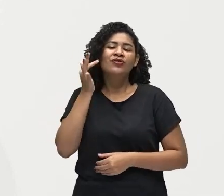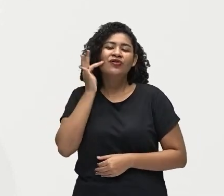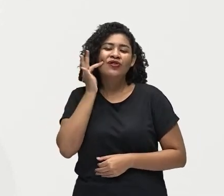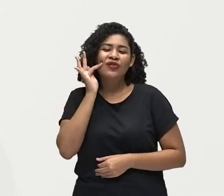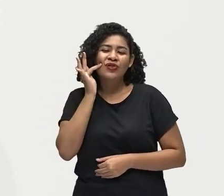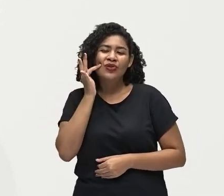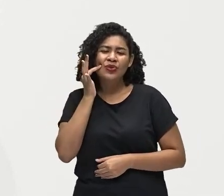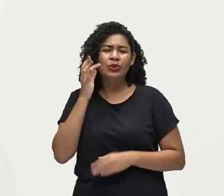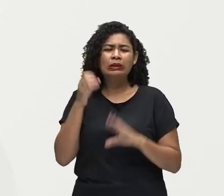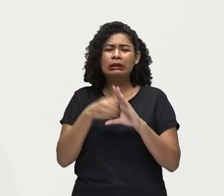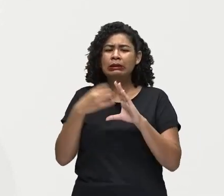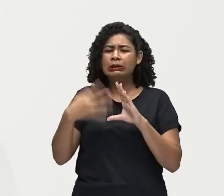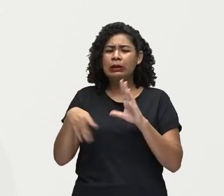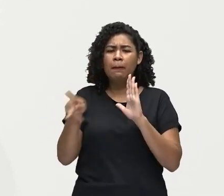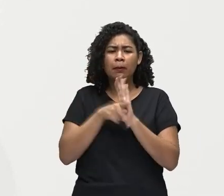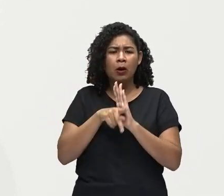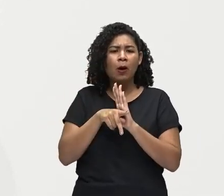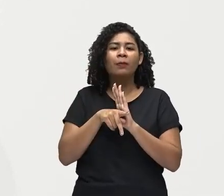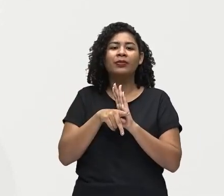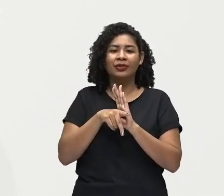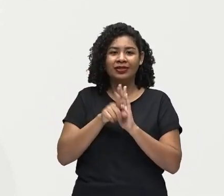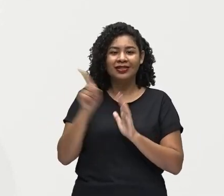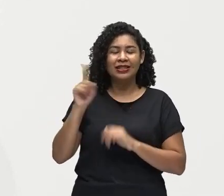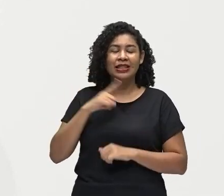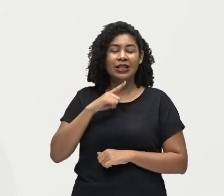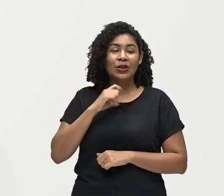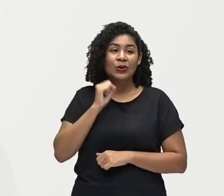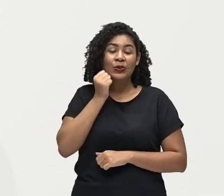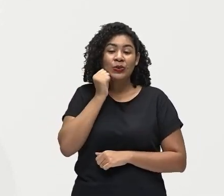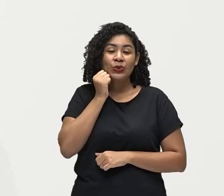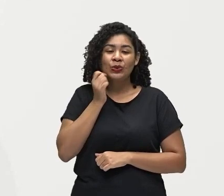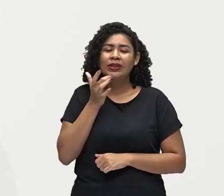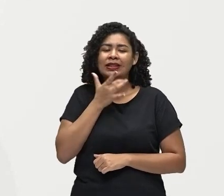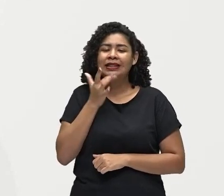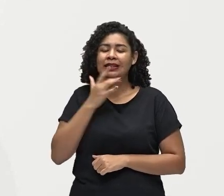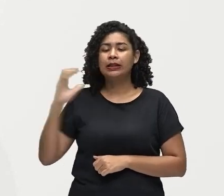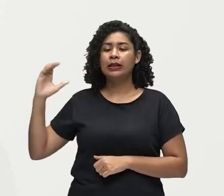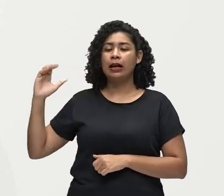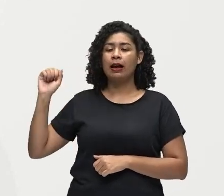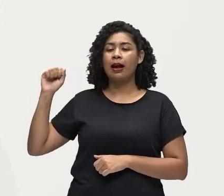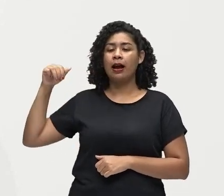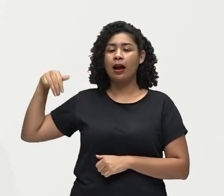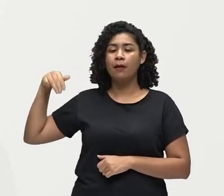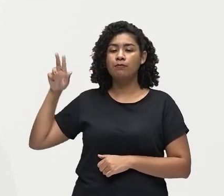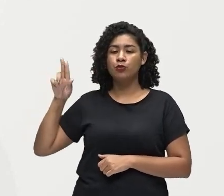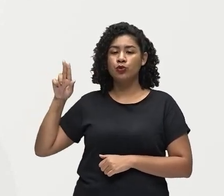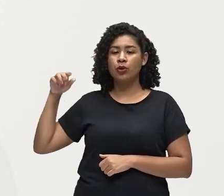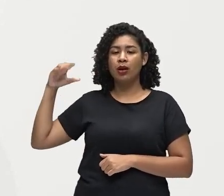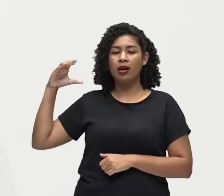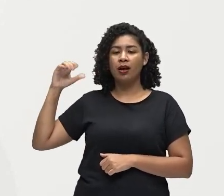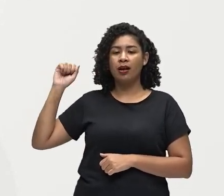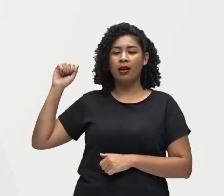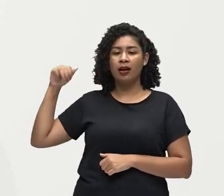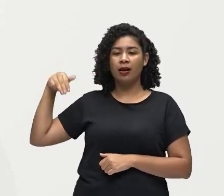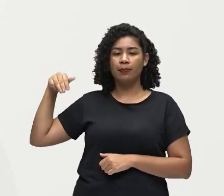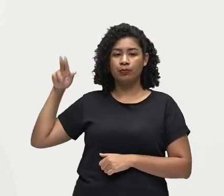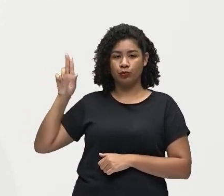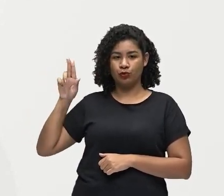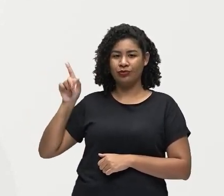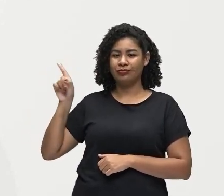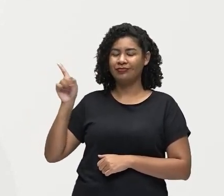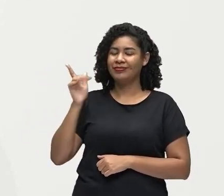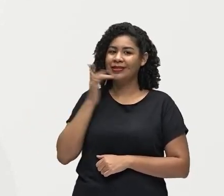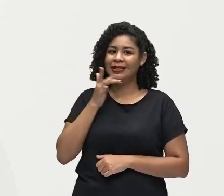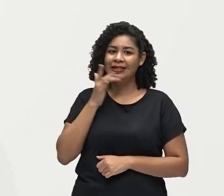bem característica, que a gente até faz um suquinho bem gostoso, que é o camu-camu, que é uma frutinha pequenininha semelhante a essa aqui. Essa aqui eu acho que